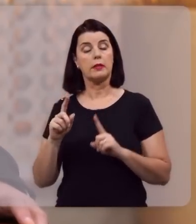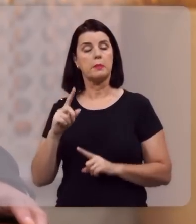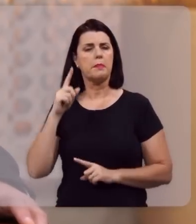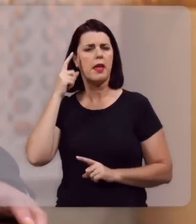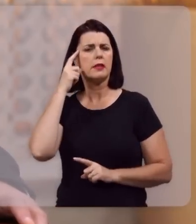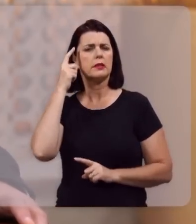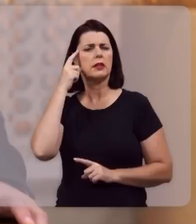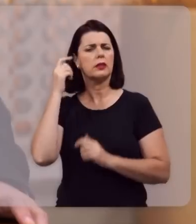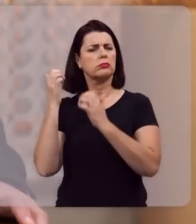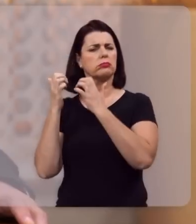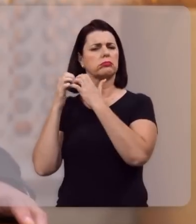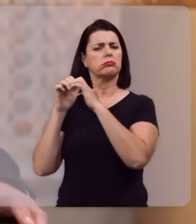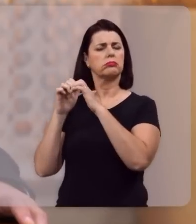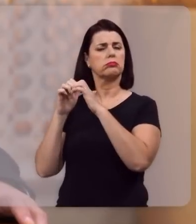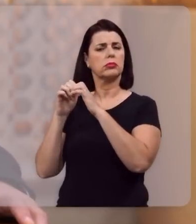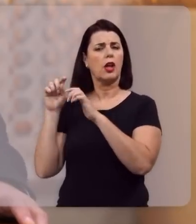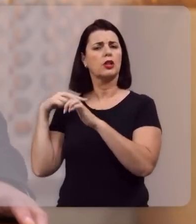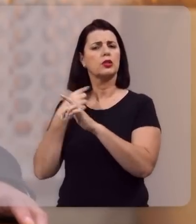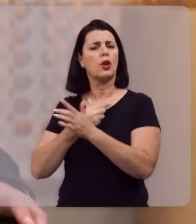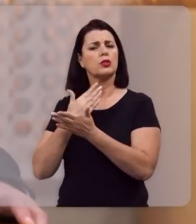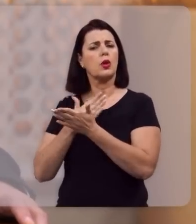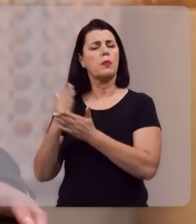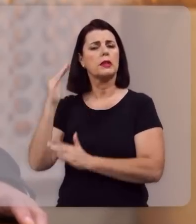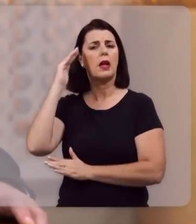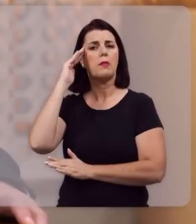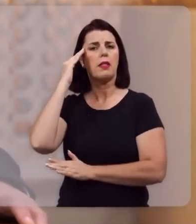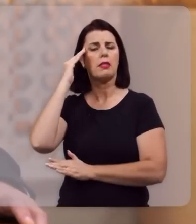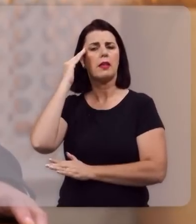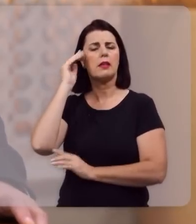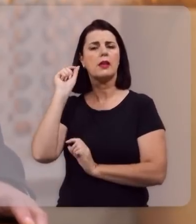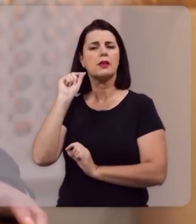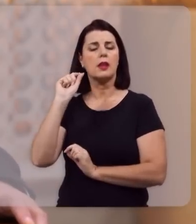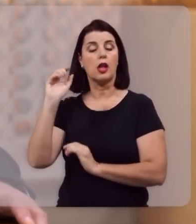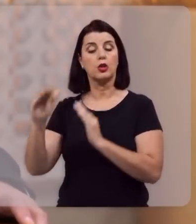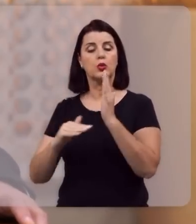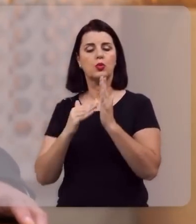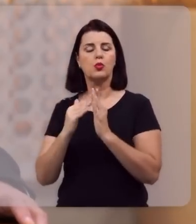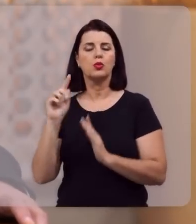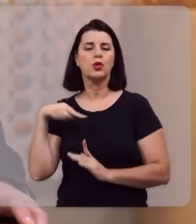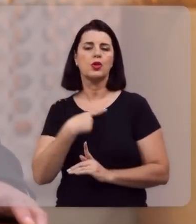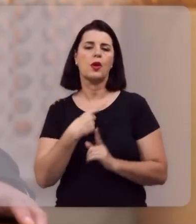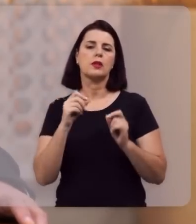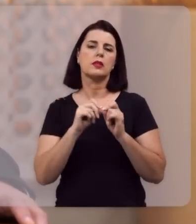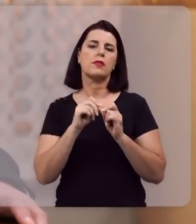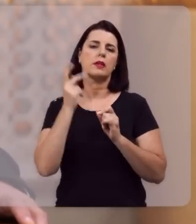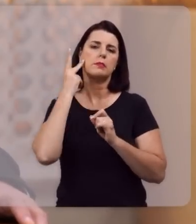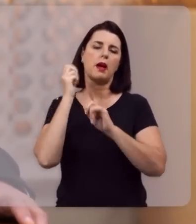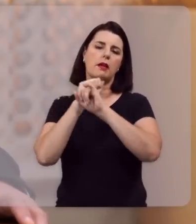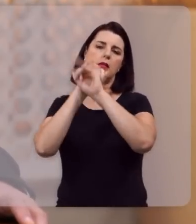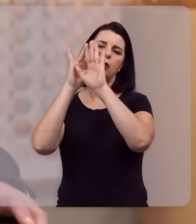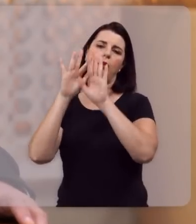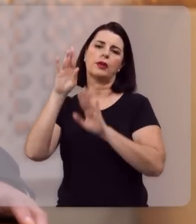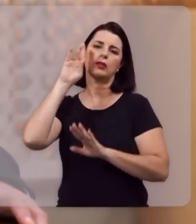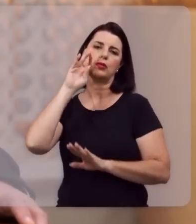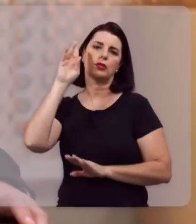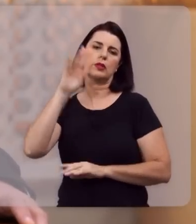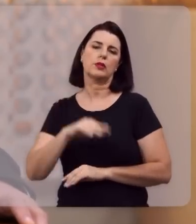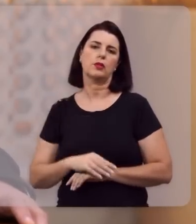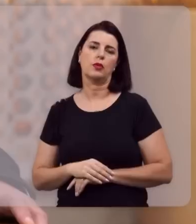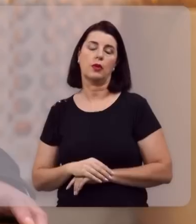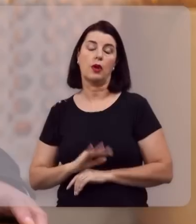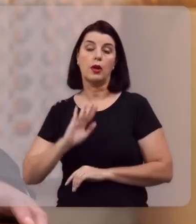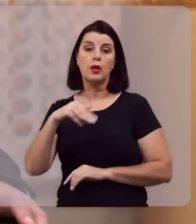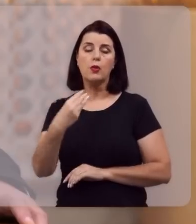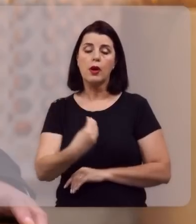ponto, nós então passamos a entender que tudo que nós fazemos é para a glória do Senhor. E quando a gente